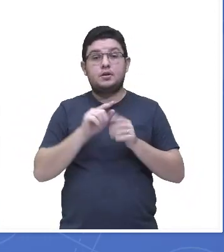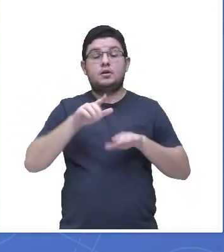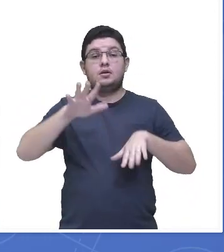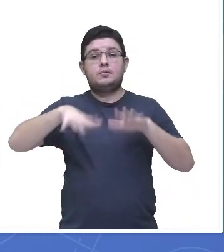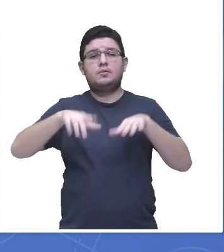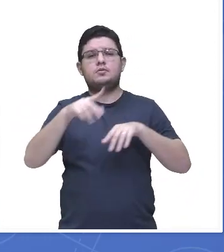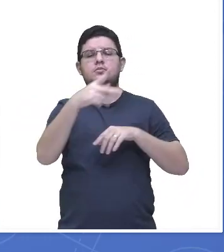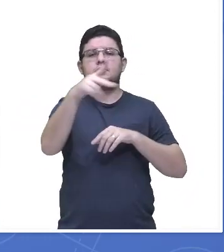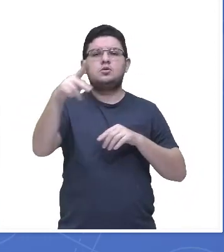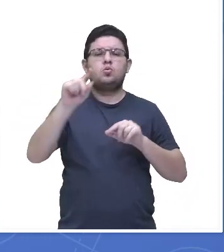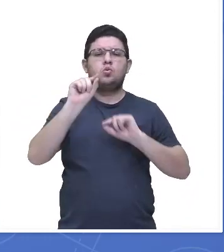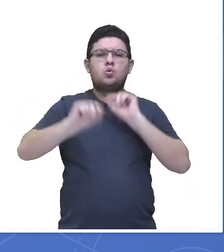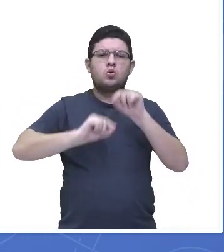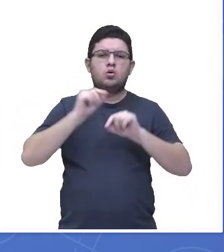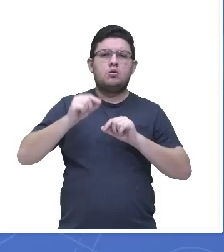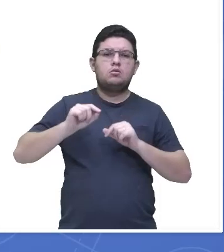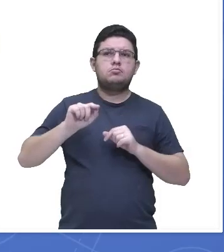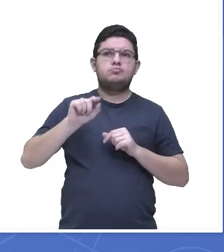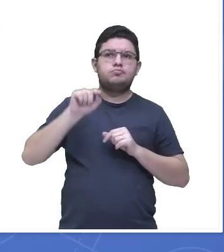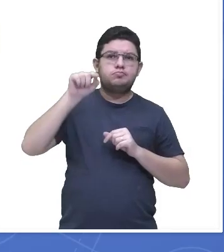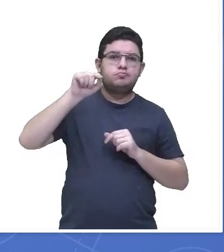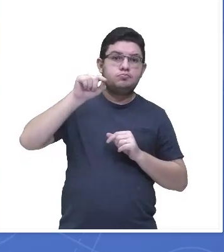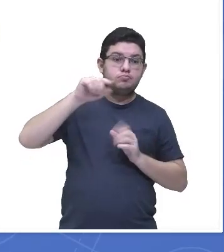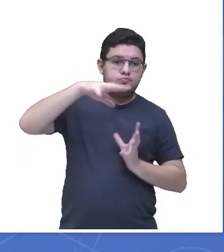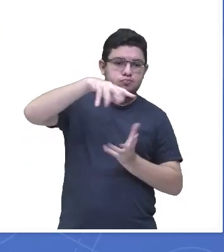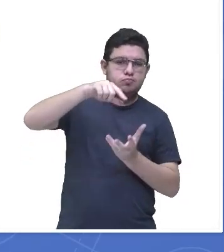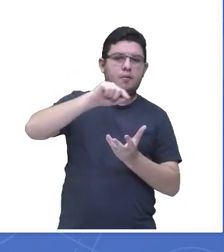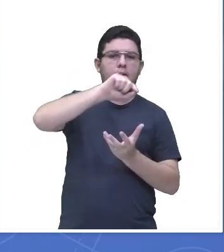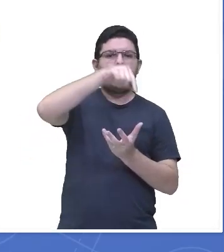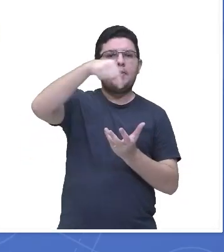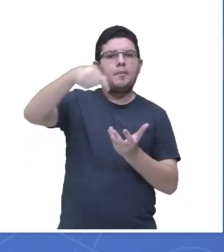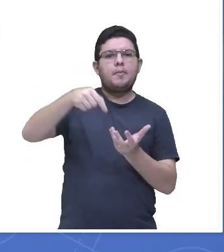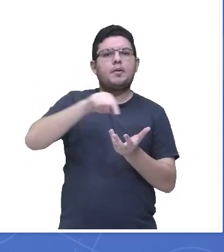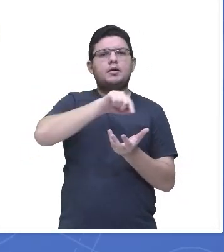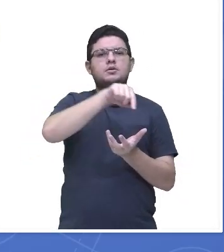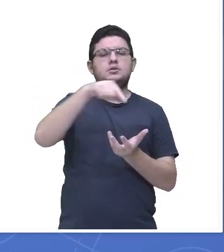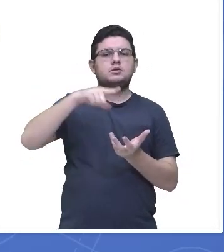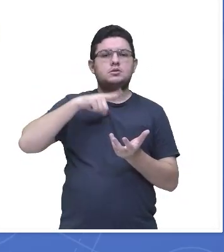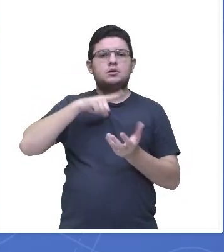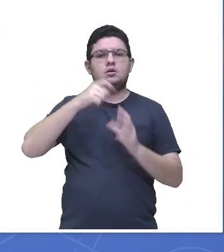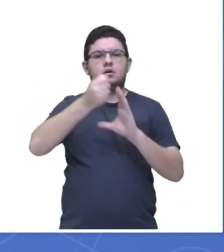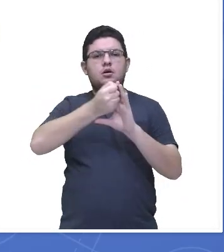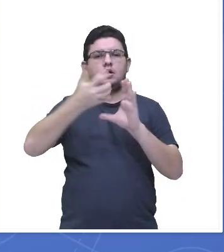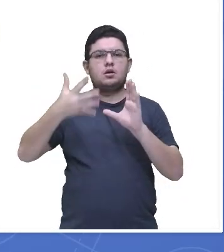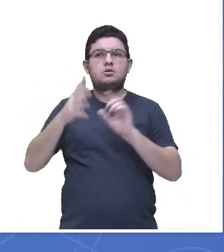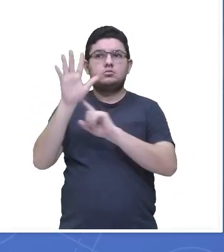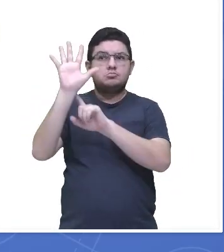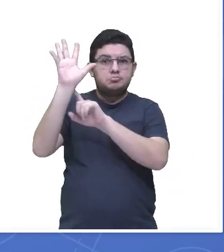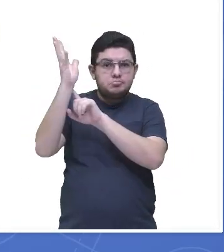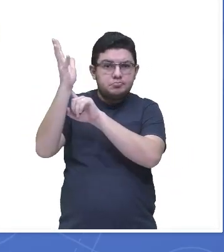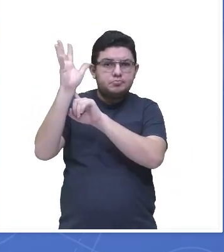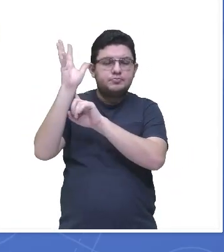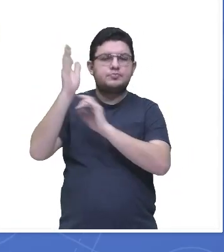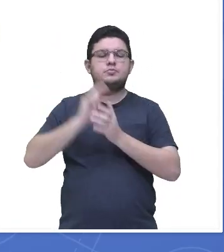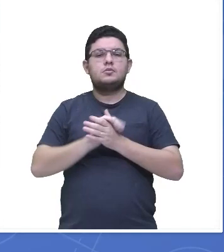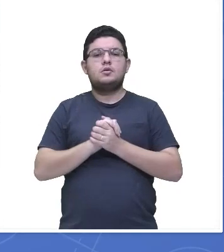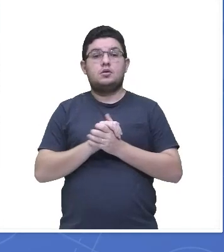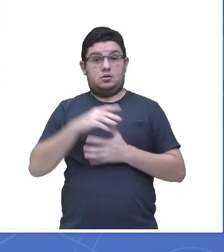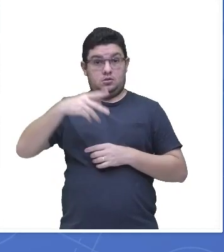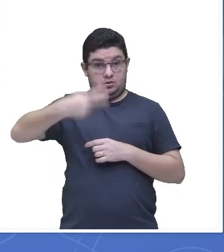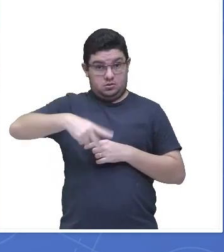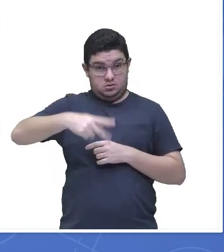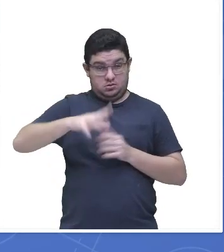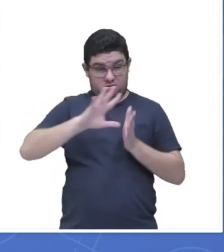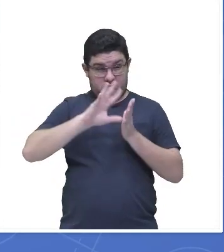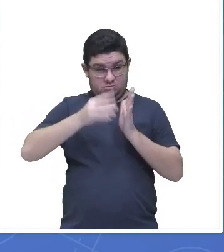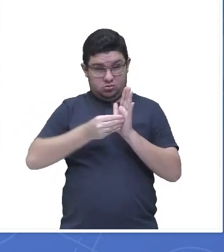ponto onde esteja qualquer lugar aí no planeta, ele vai ter uma característica climática específica. No caso aqui da nossa região, o fato